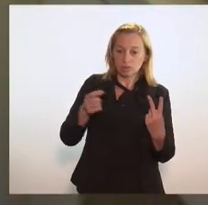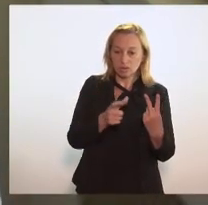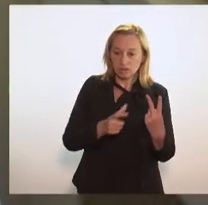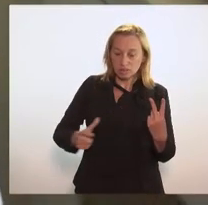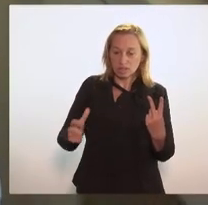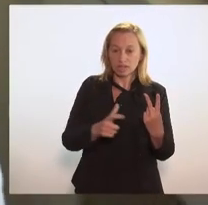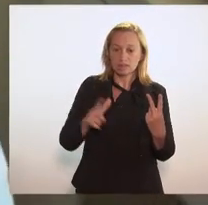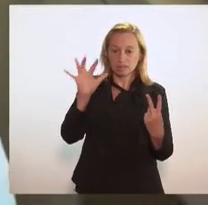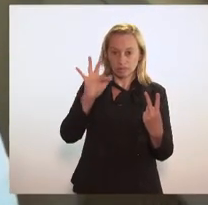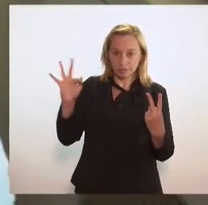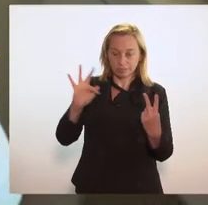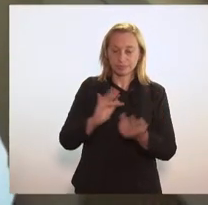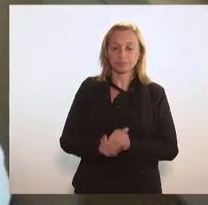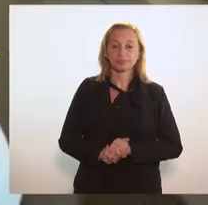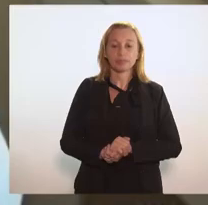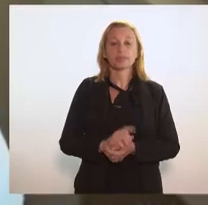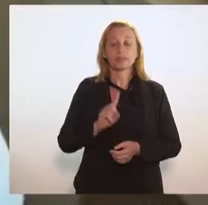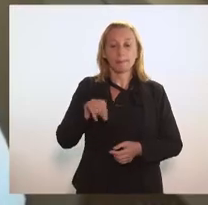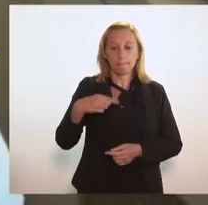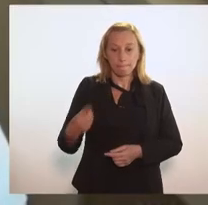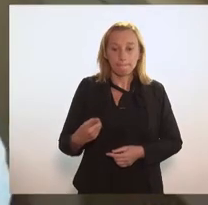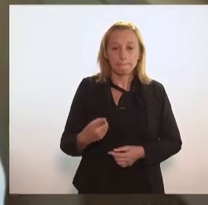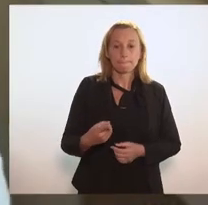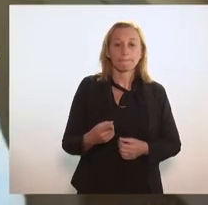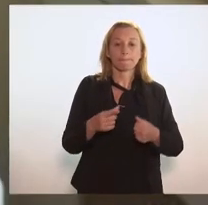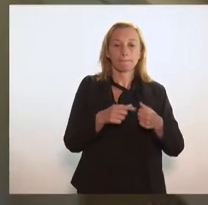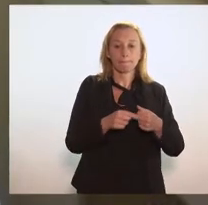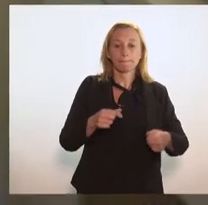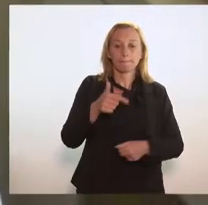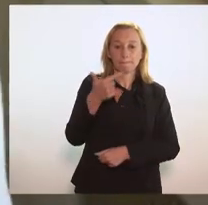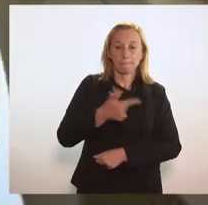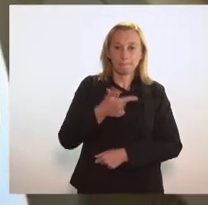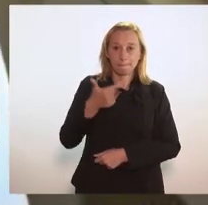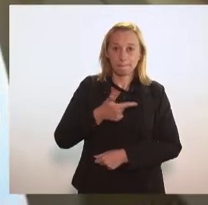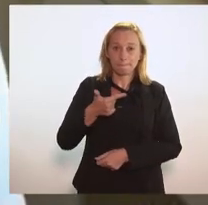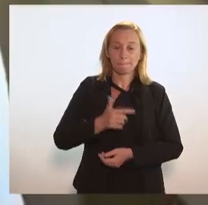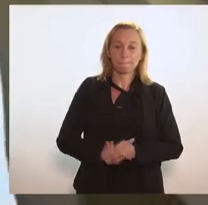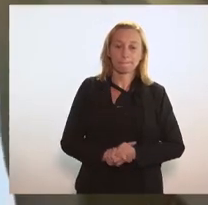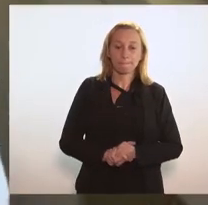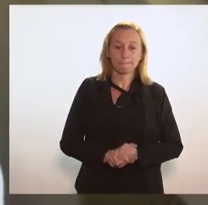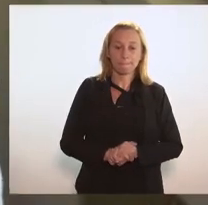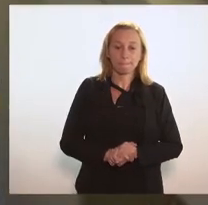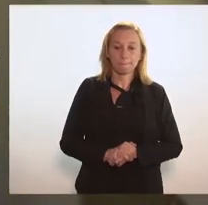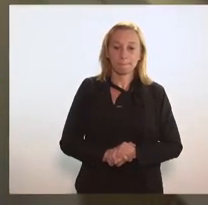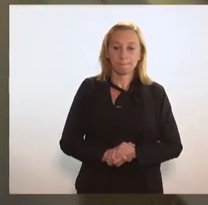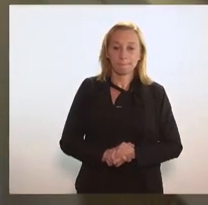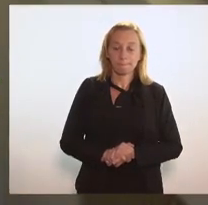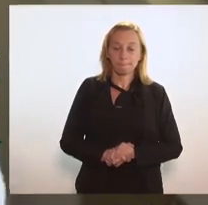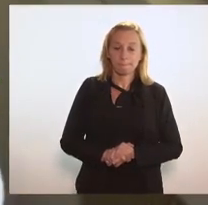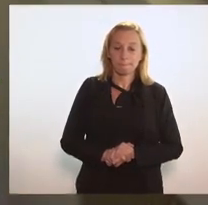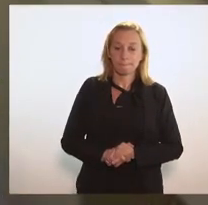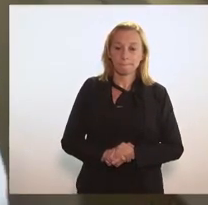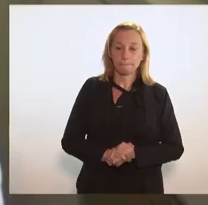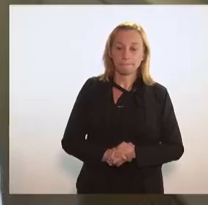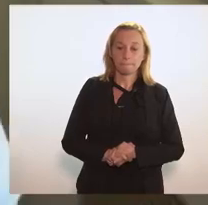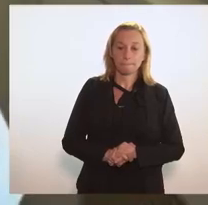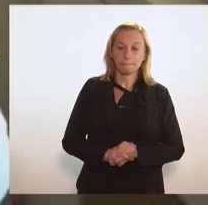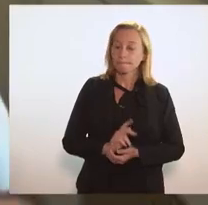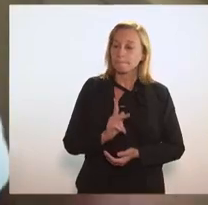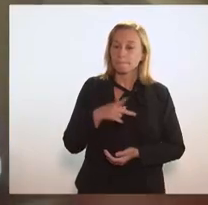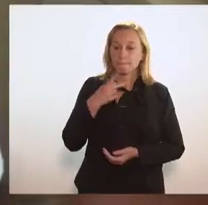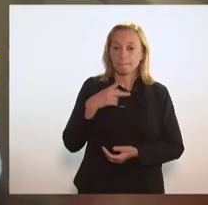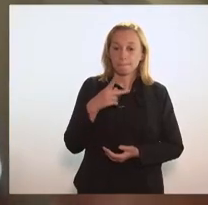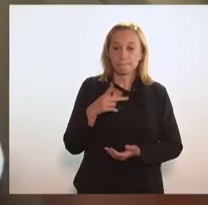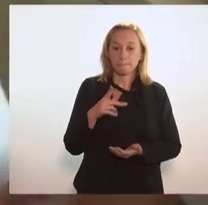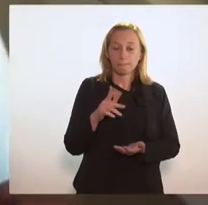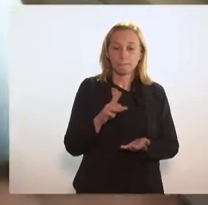Federação depois ele não cita no artigo 51 e como ele fez em lugar nenhum ele não disse